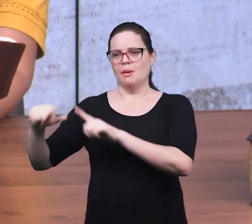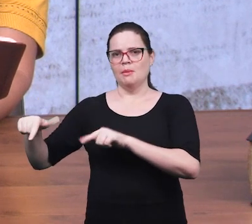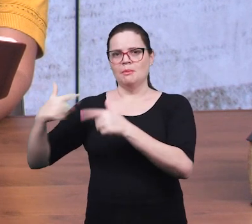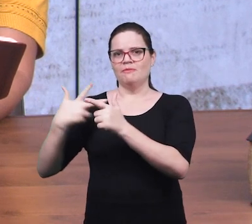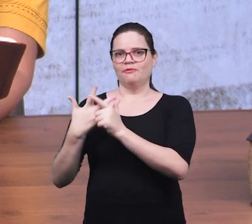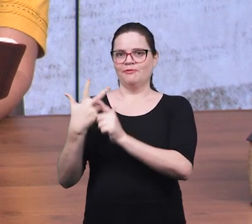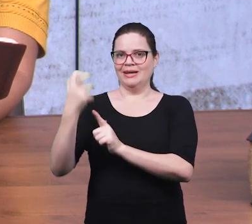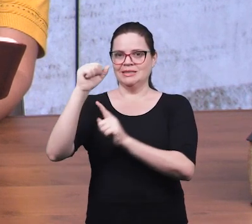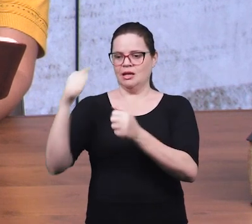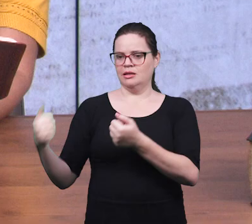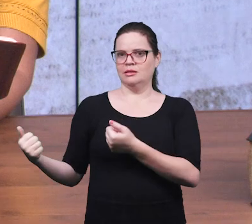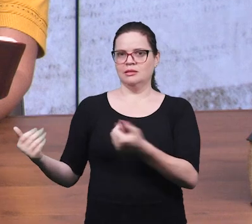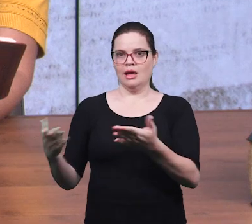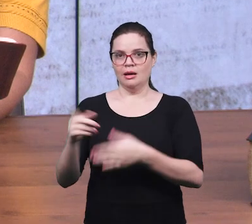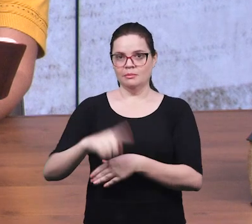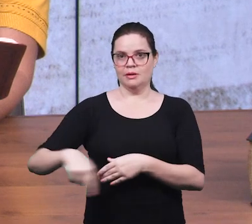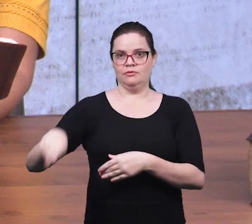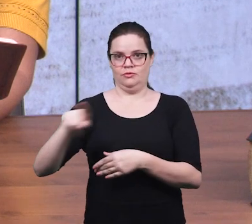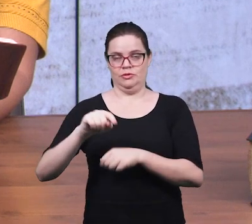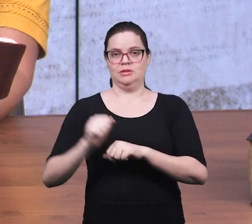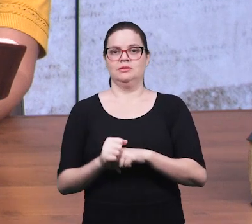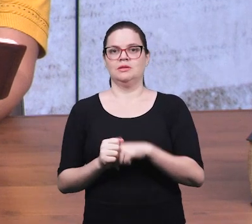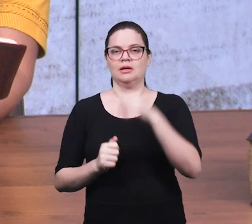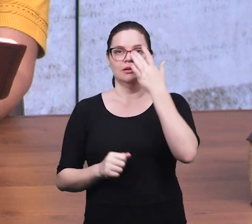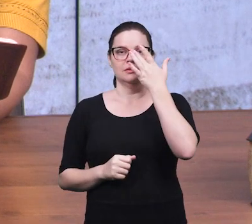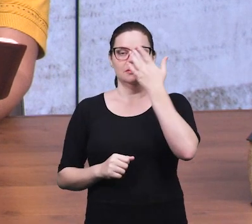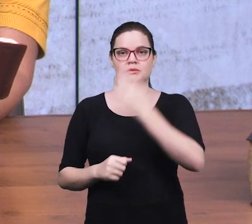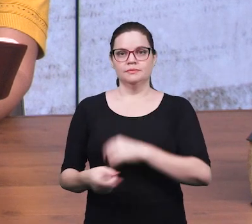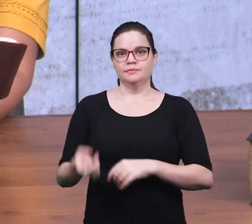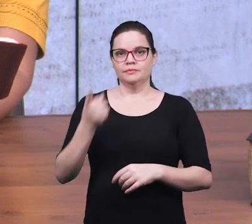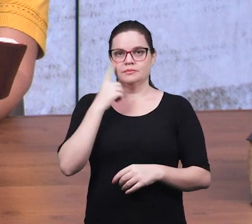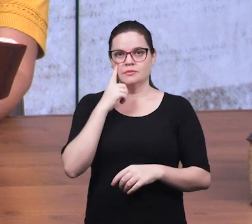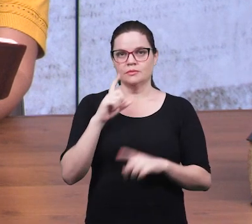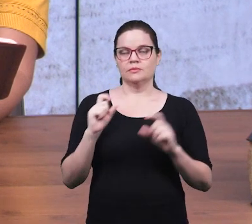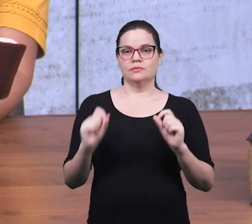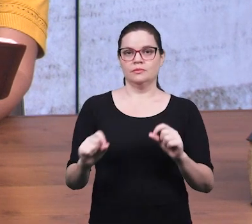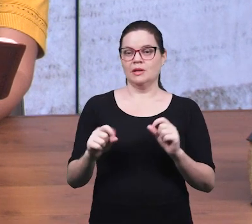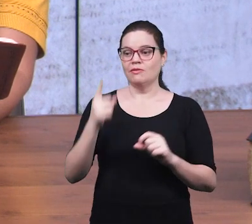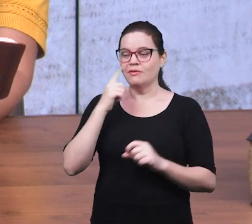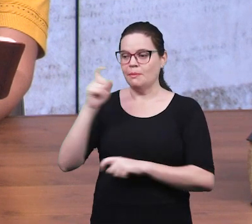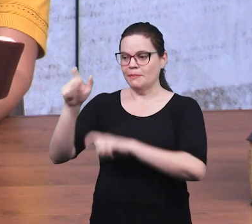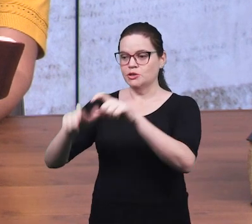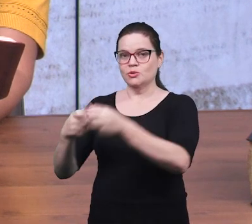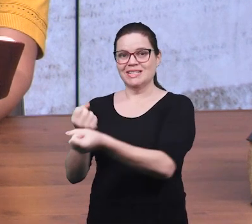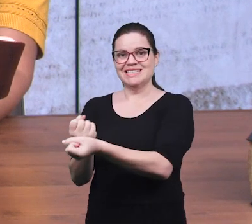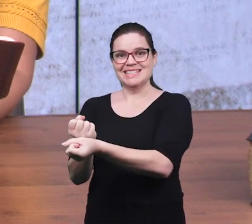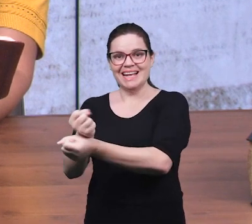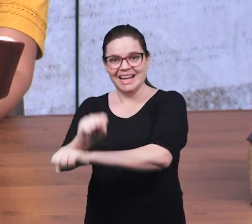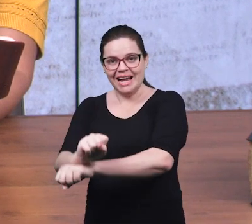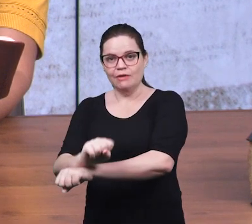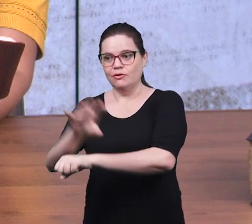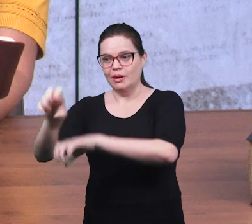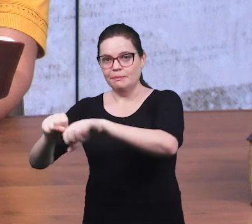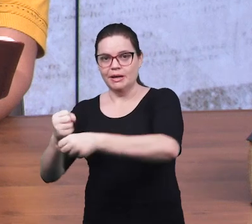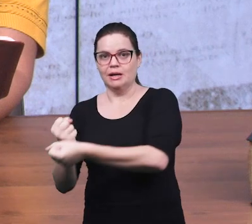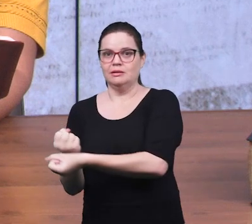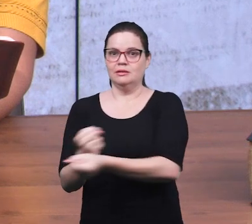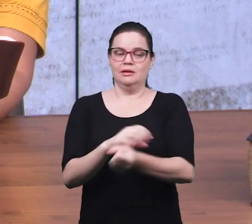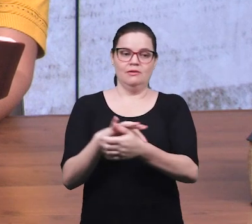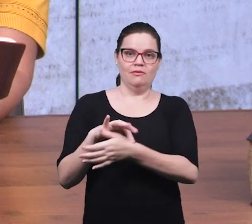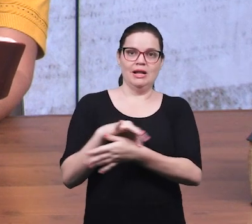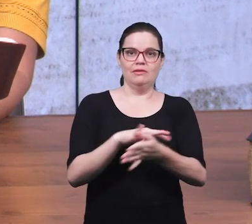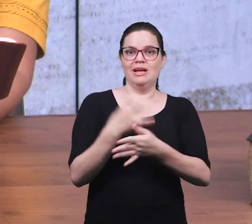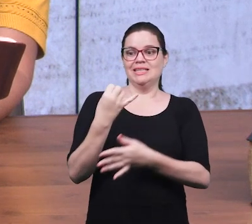tuas mãos, e tu deles levares prisioneiros, e tu entre os presos vires uma